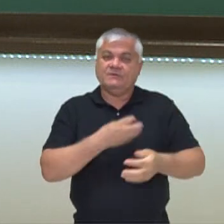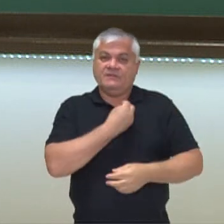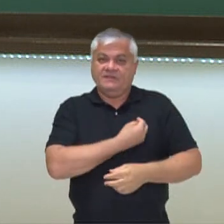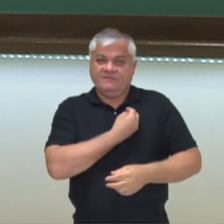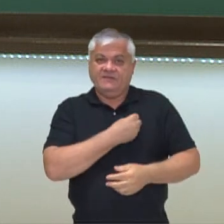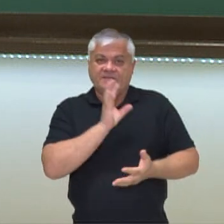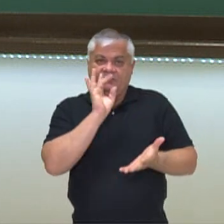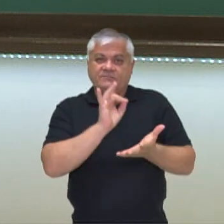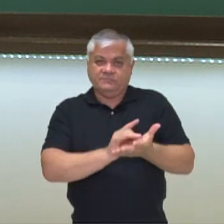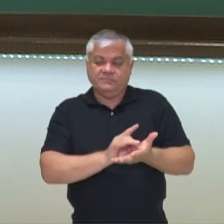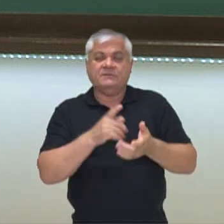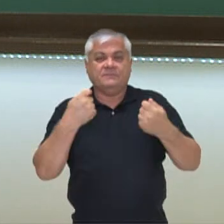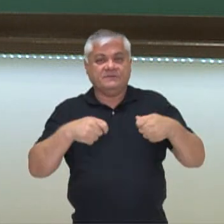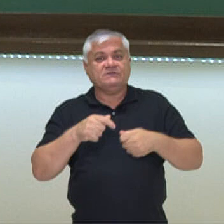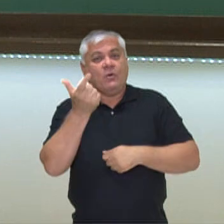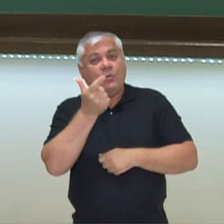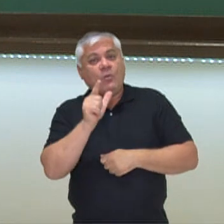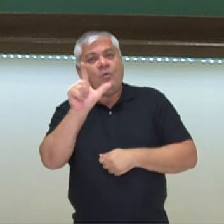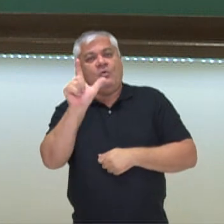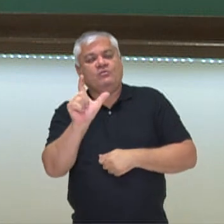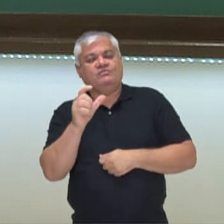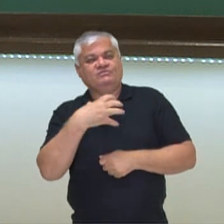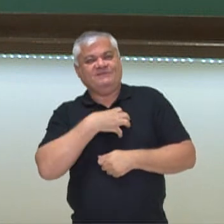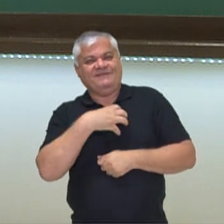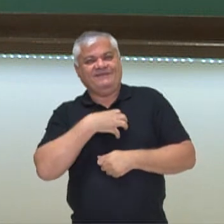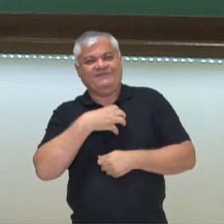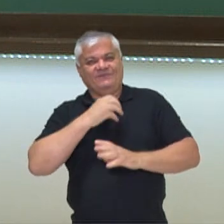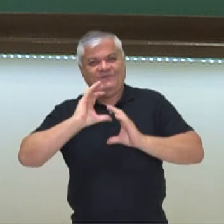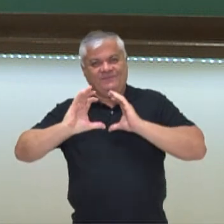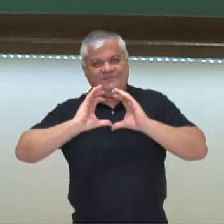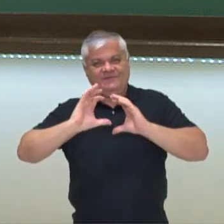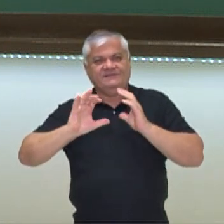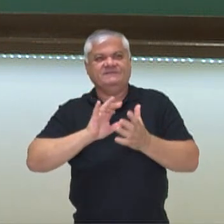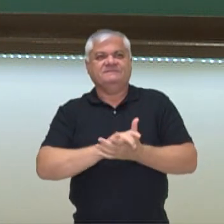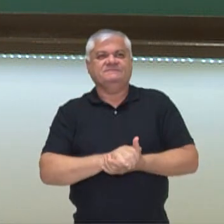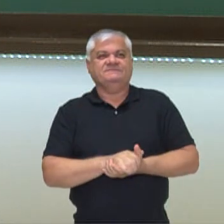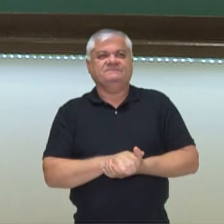realidade, então será outra situação de comunicação, ok?